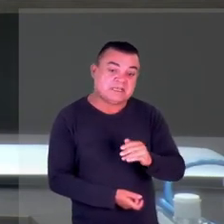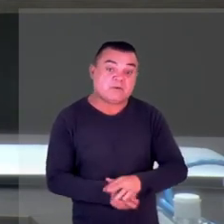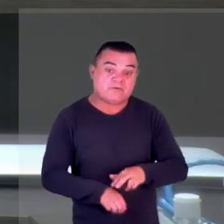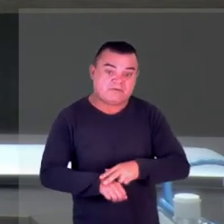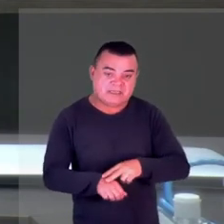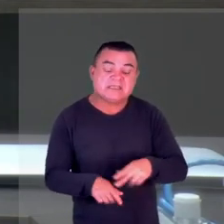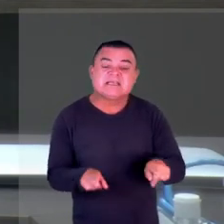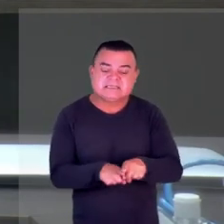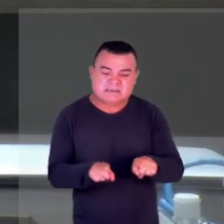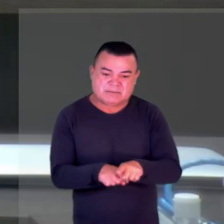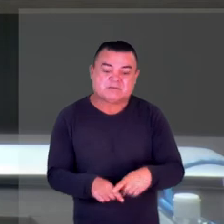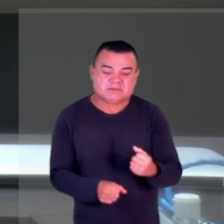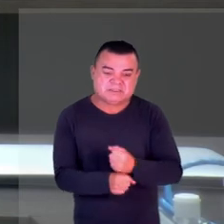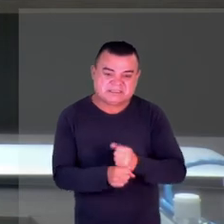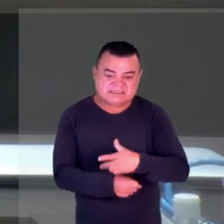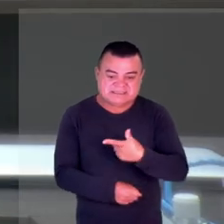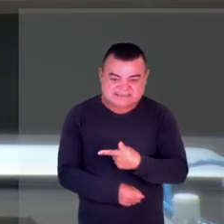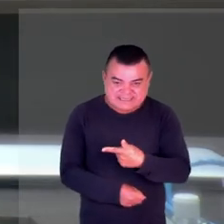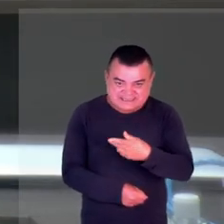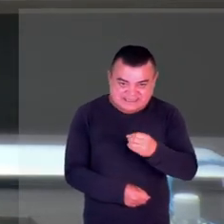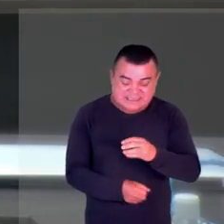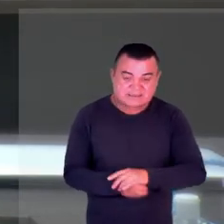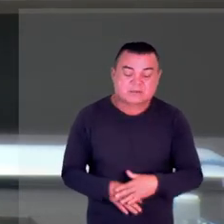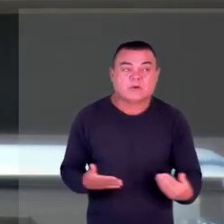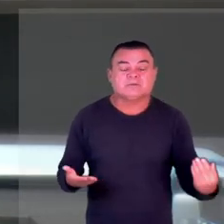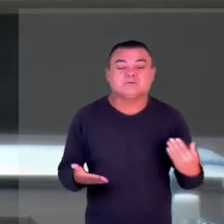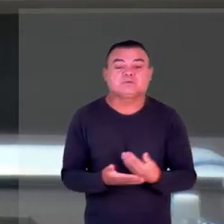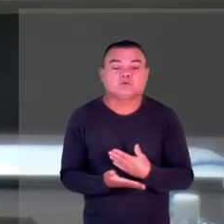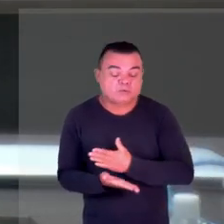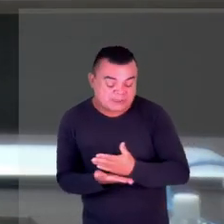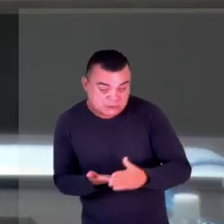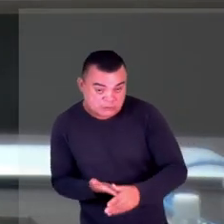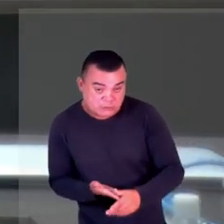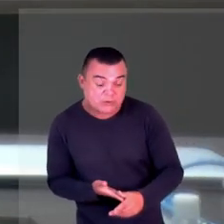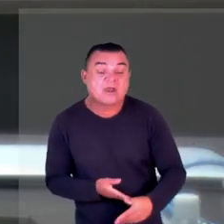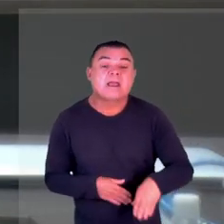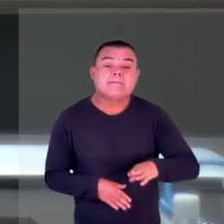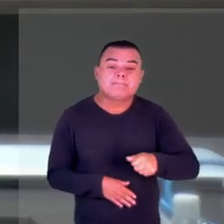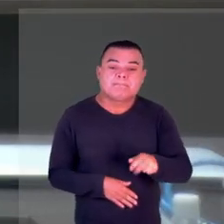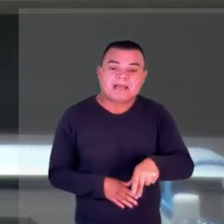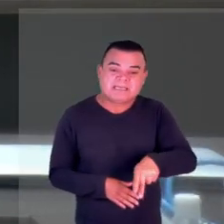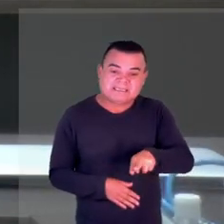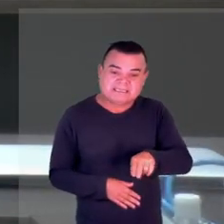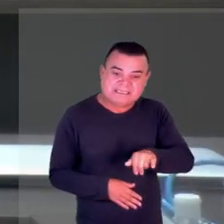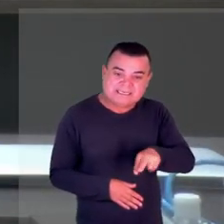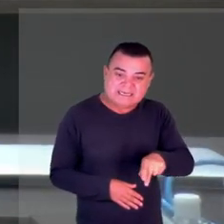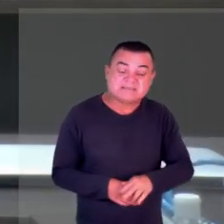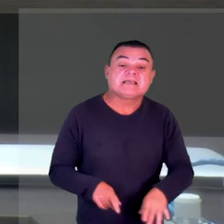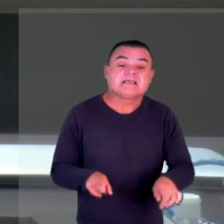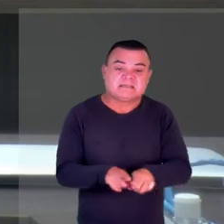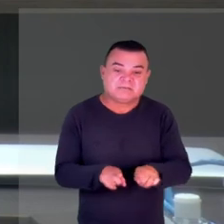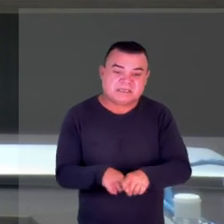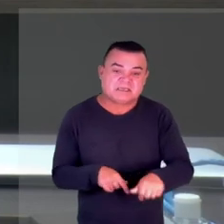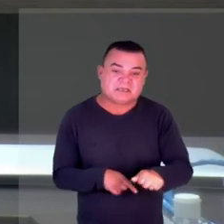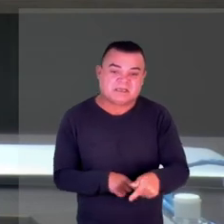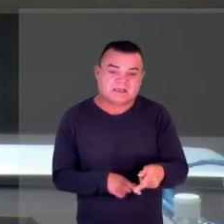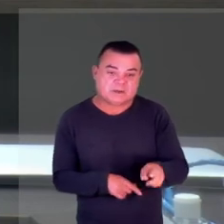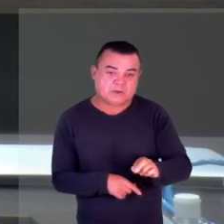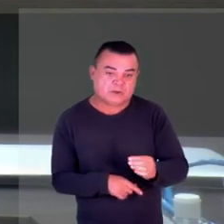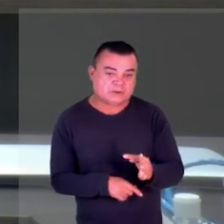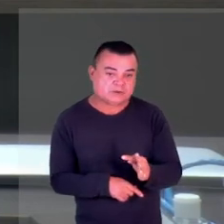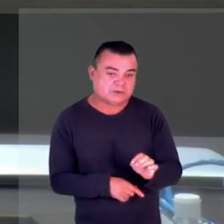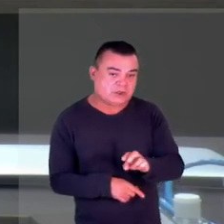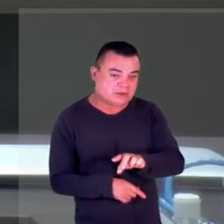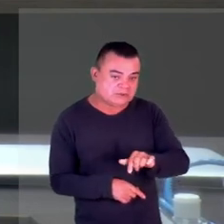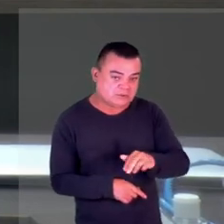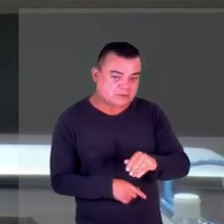entrou entraram forte a questão dos agrotóxico a questão das maquinárias a promessa era Justamente que se acabasse com a